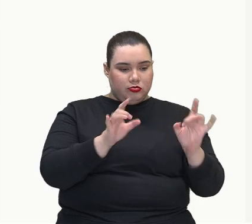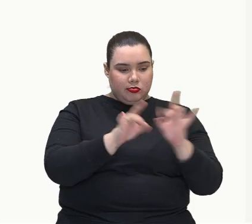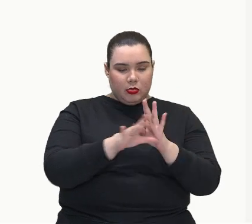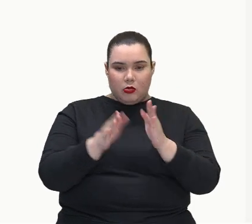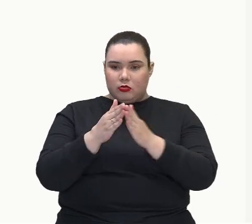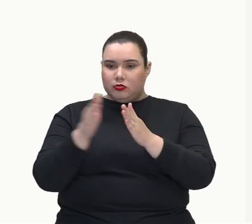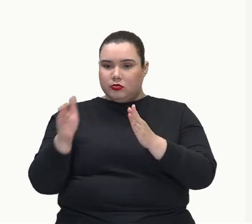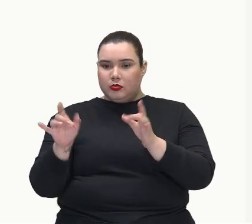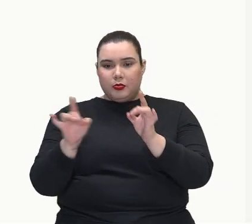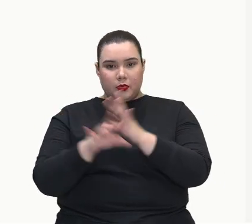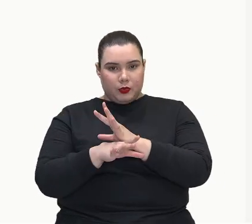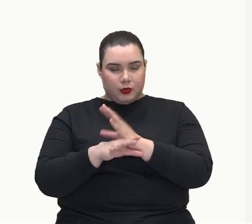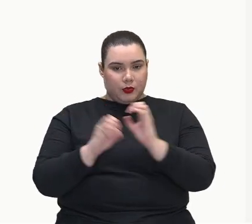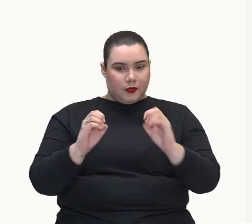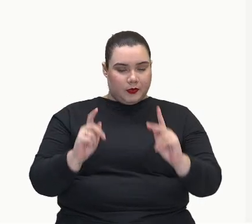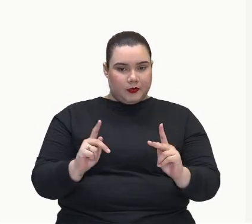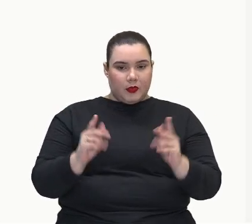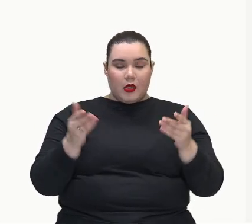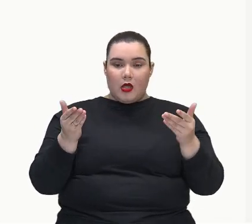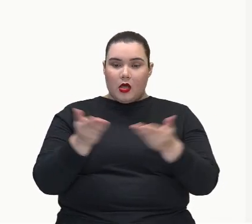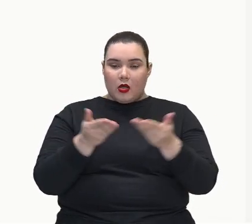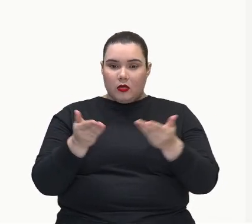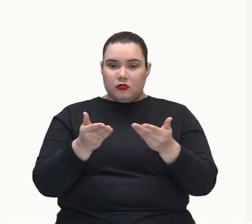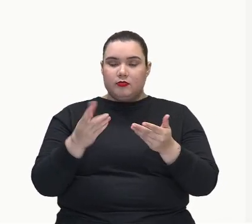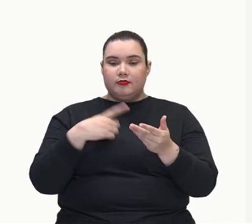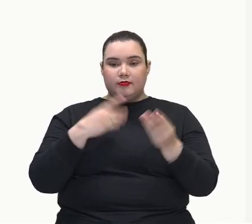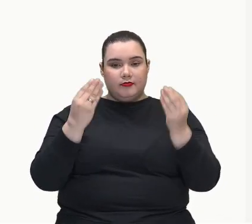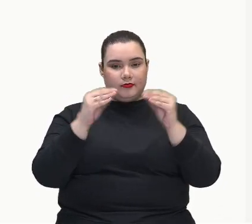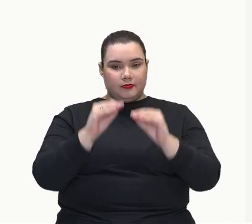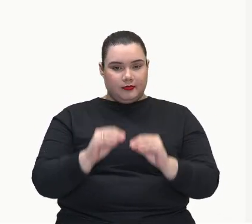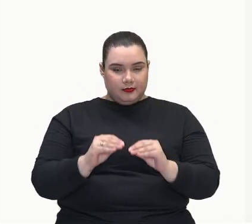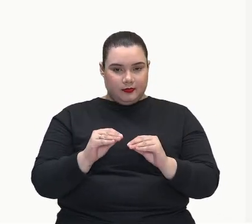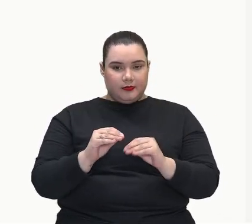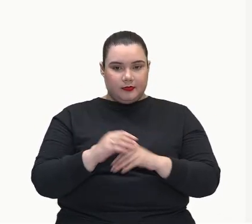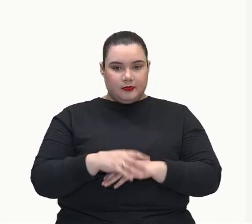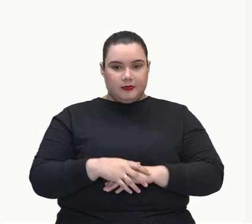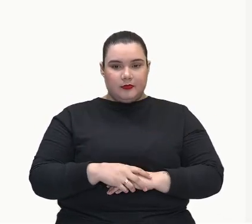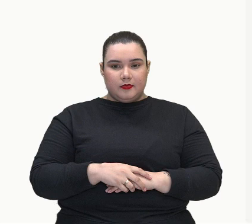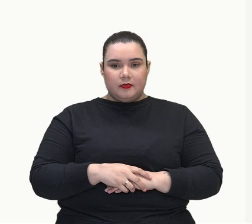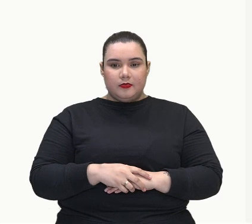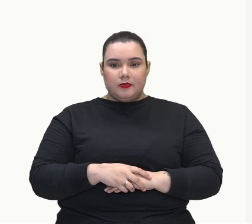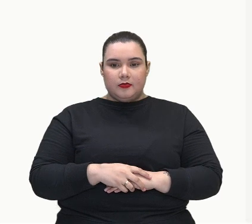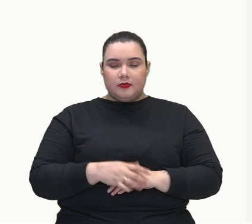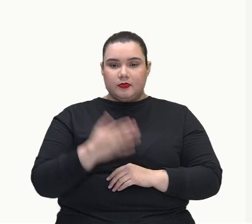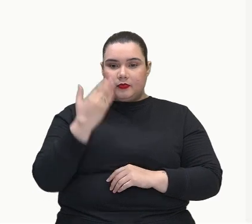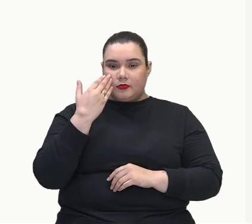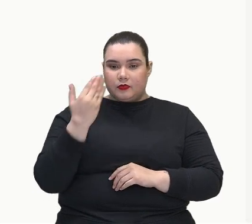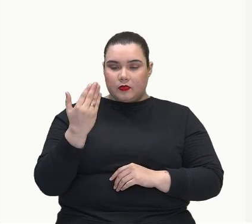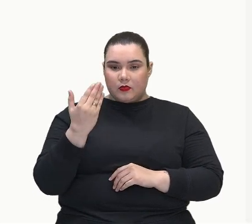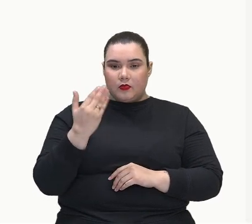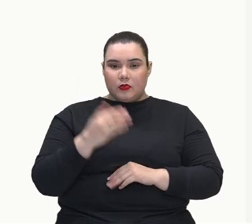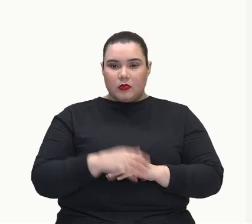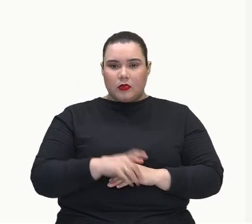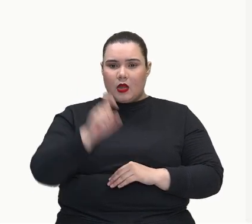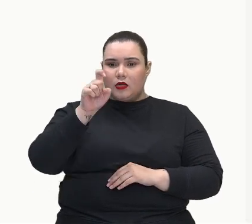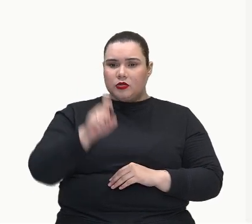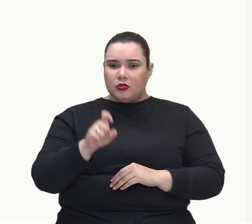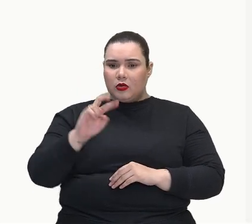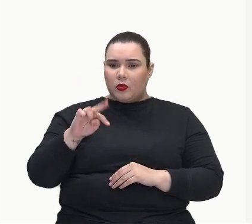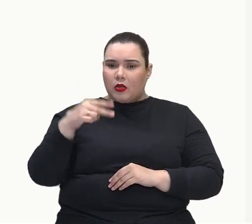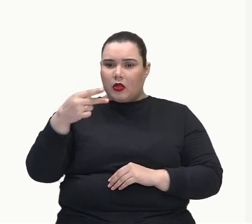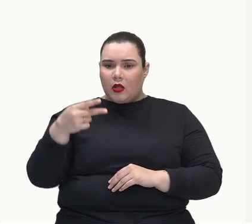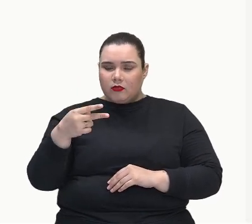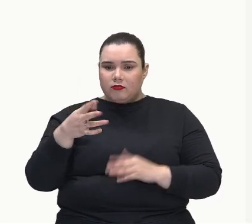segundo membro da equação. Agora, a gente vai terminar de resolver essa equação. Para onde foi o x ao